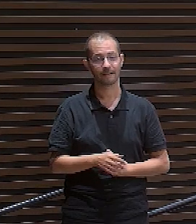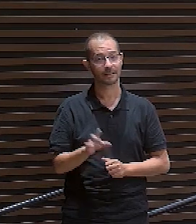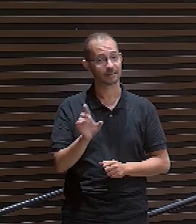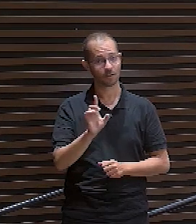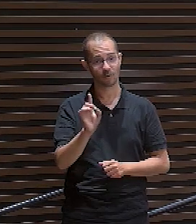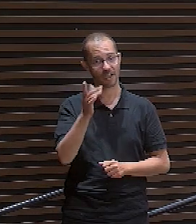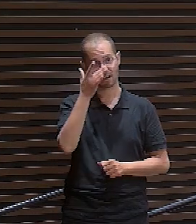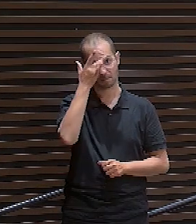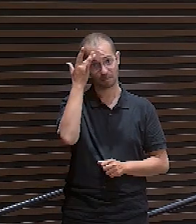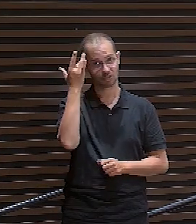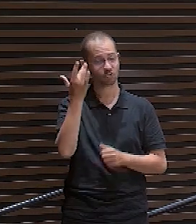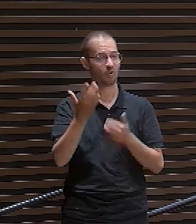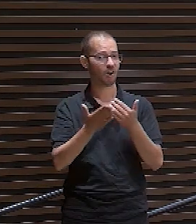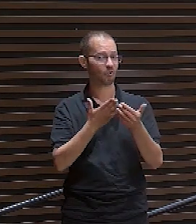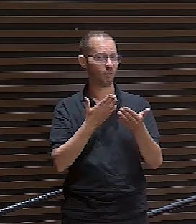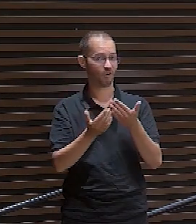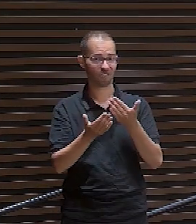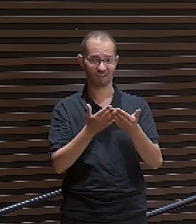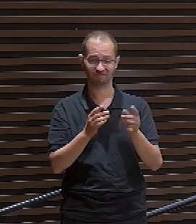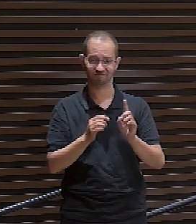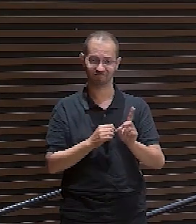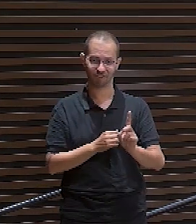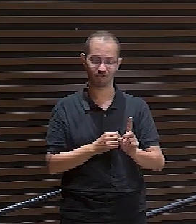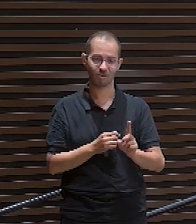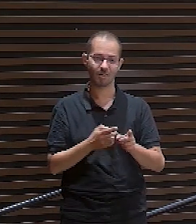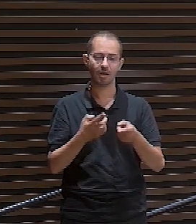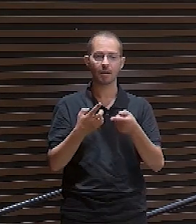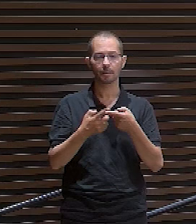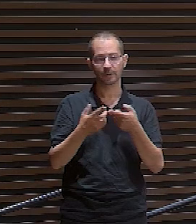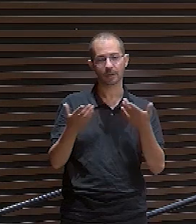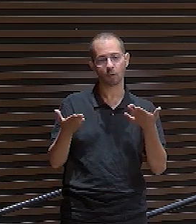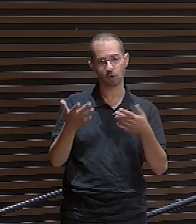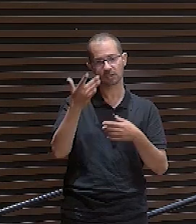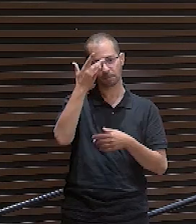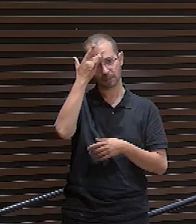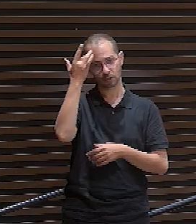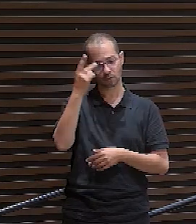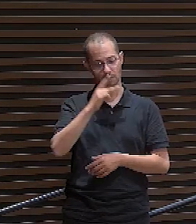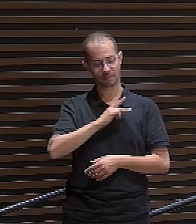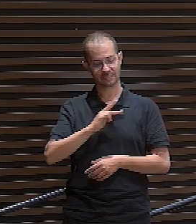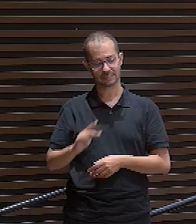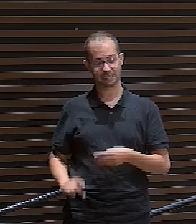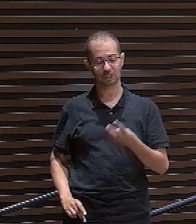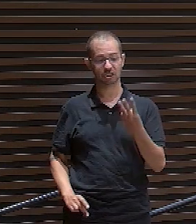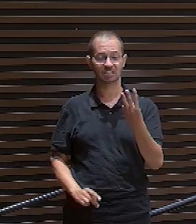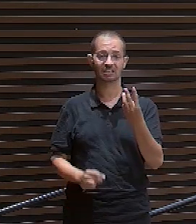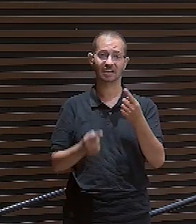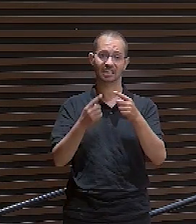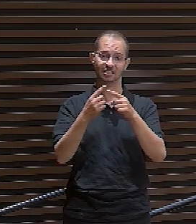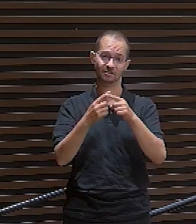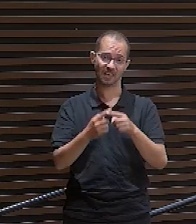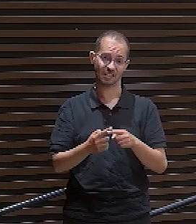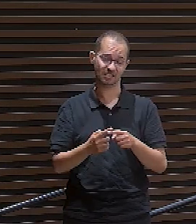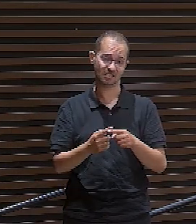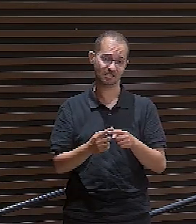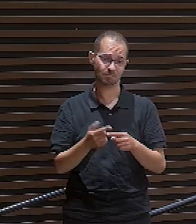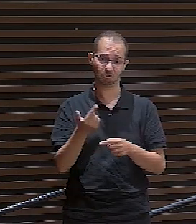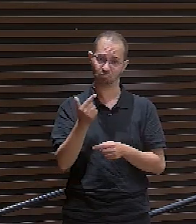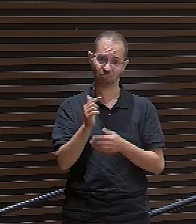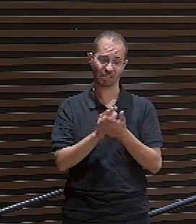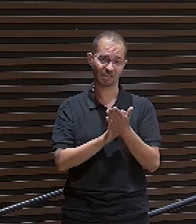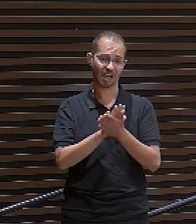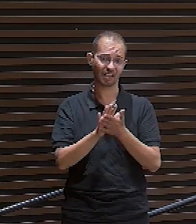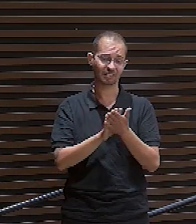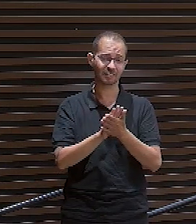pessoa. Porque hoje tem gente que se torna presidente por 3 vezes, mas não tem nada.